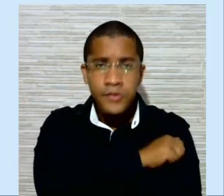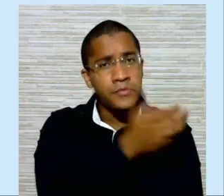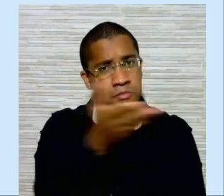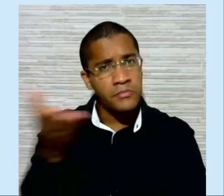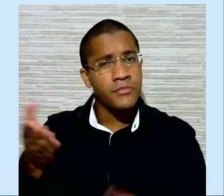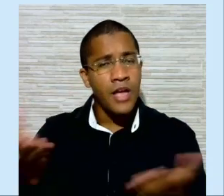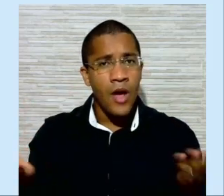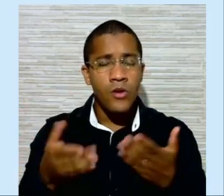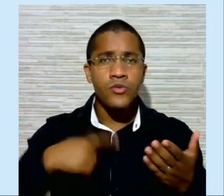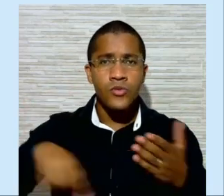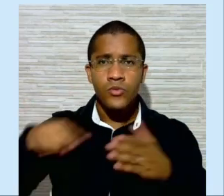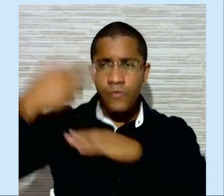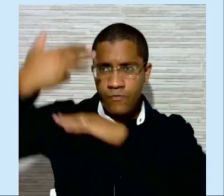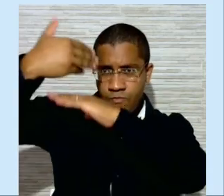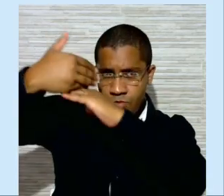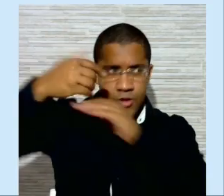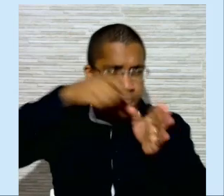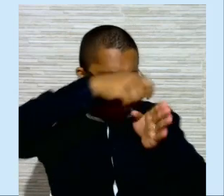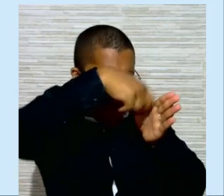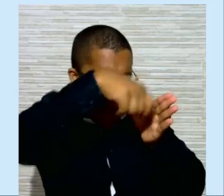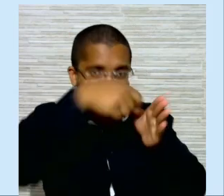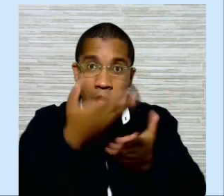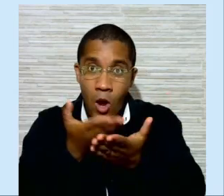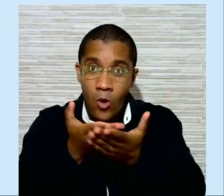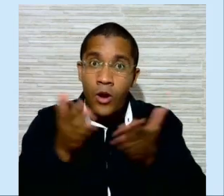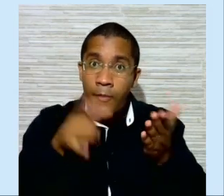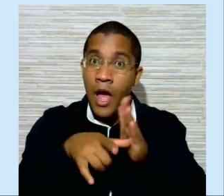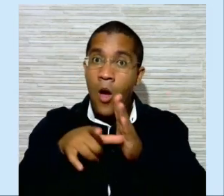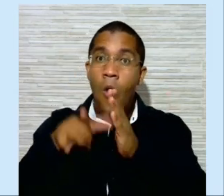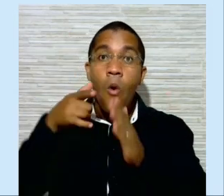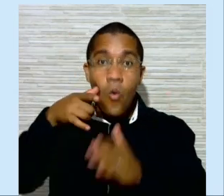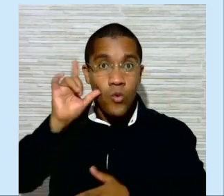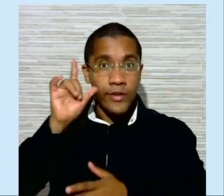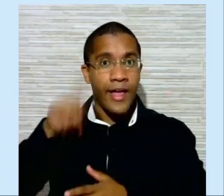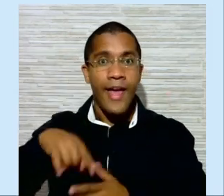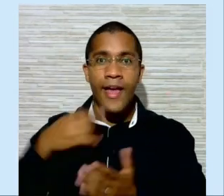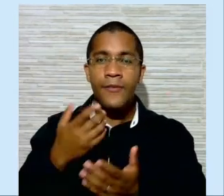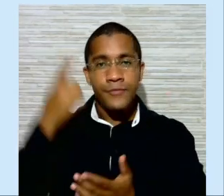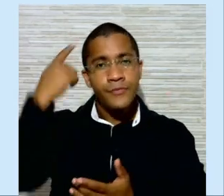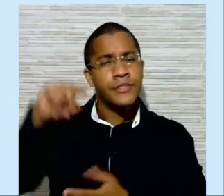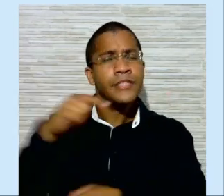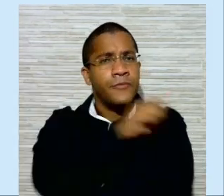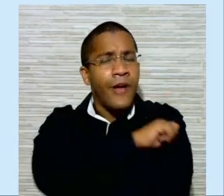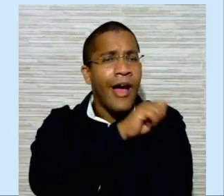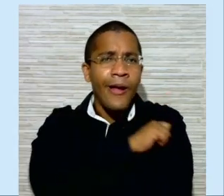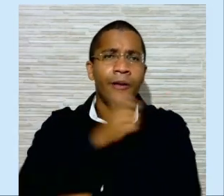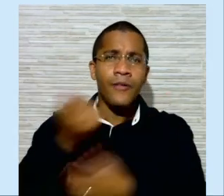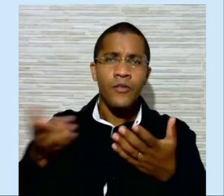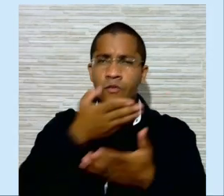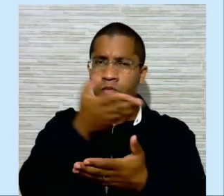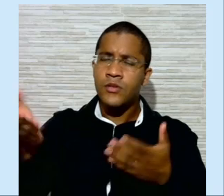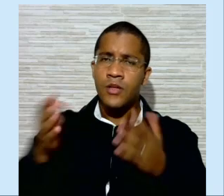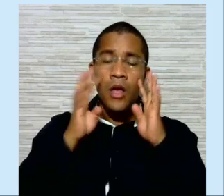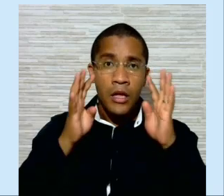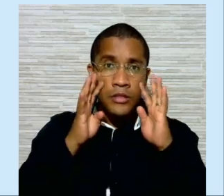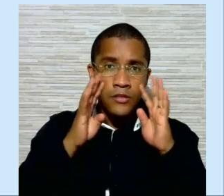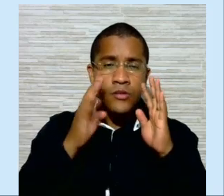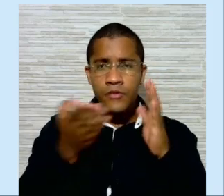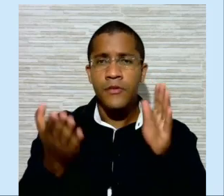essa aula, no dia anterior foi o Dia dos Estudantes, e eu quero parabenizar a todos vocês que acompanham a aula e que são estudantes